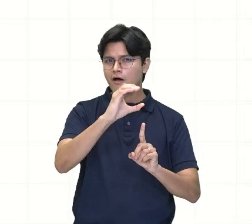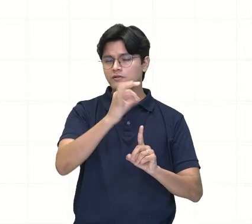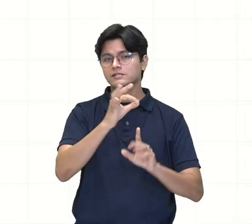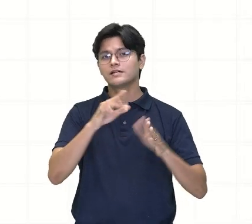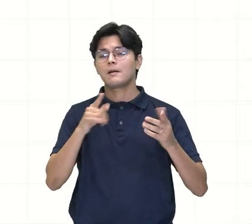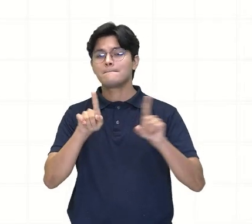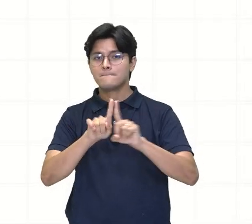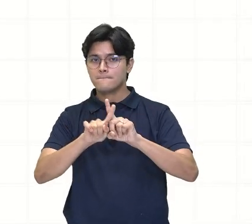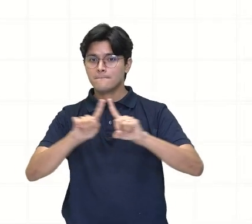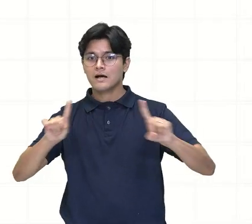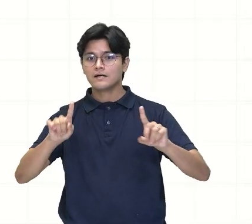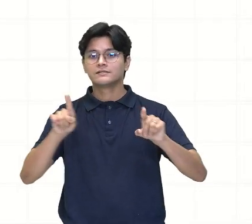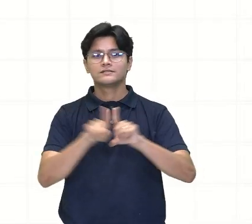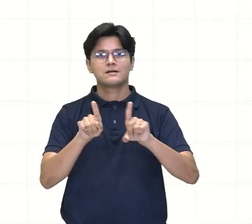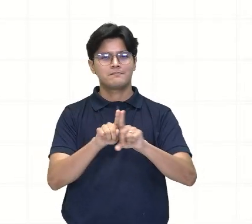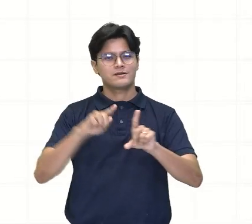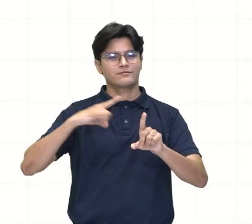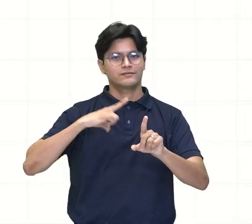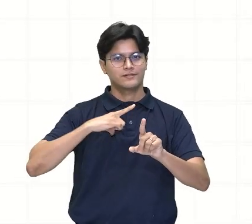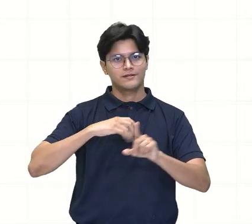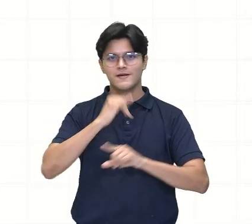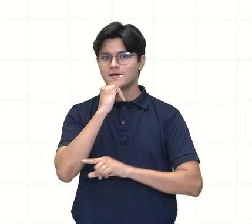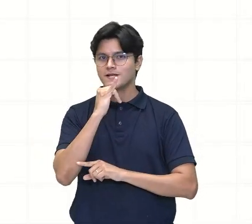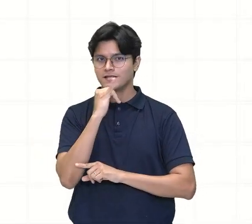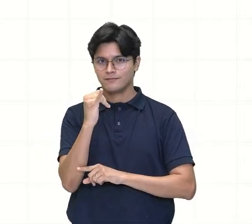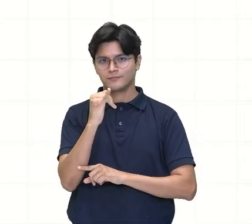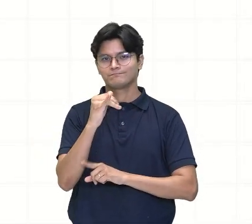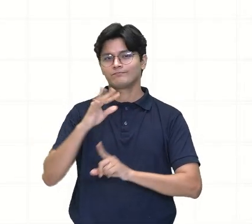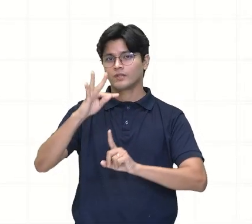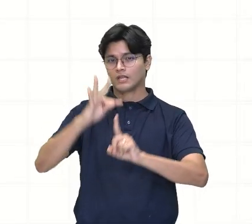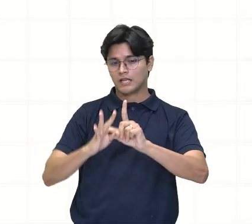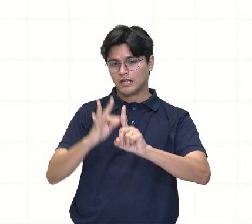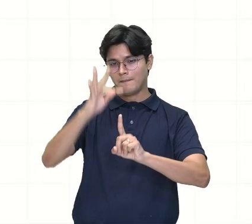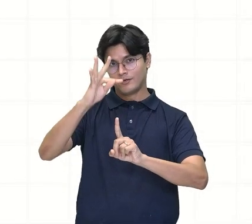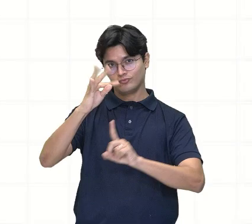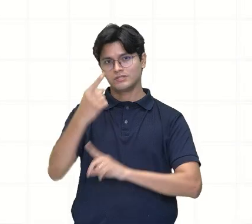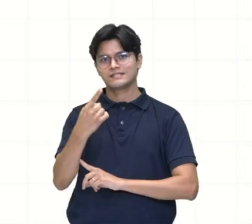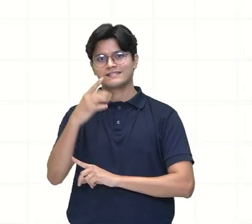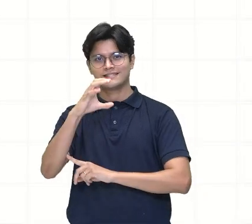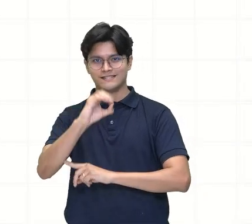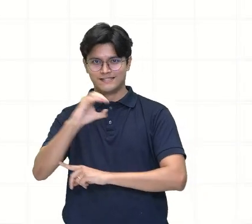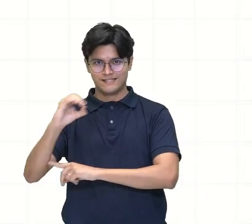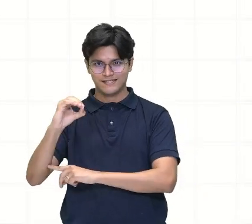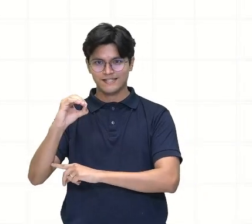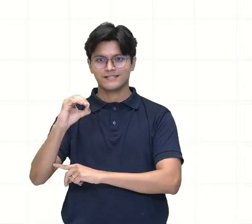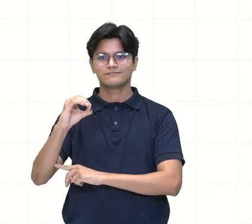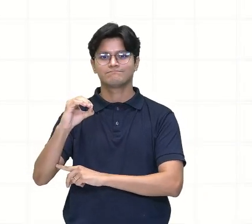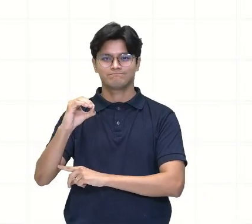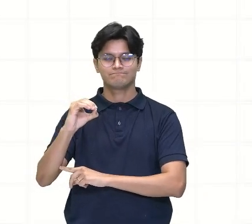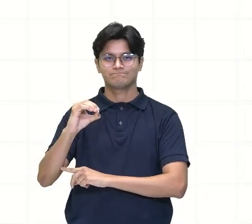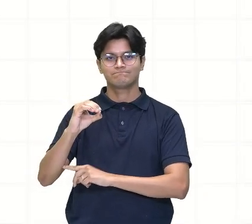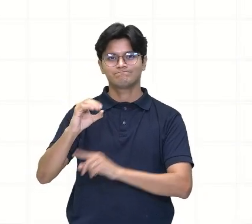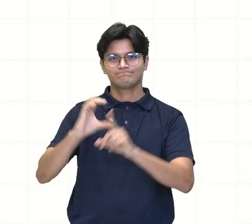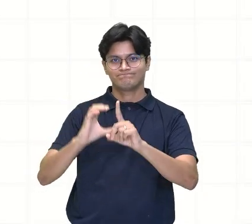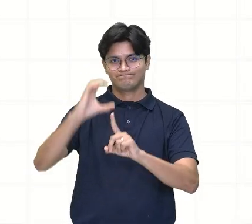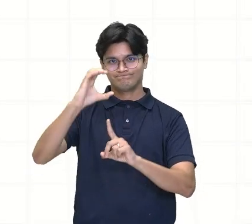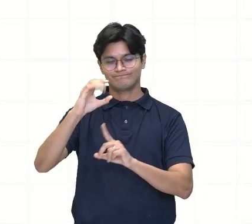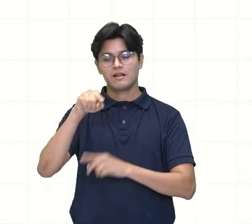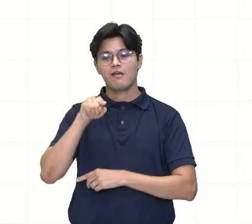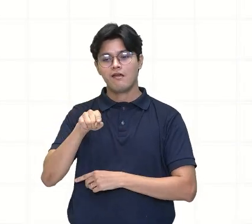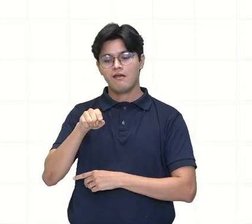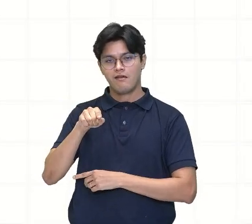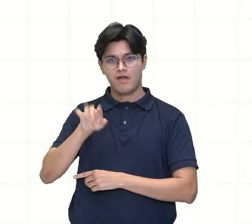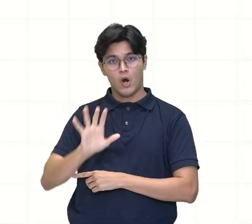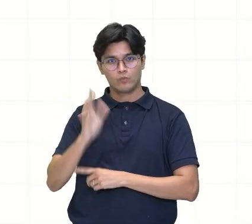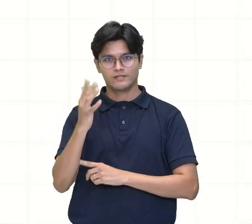mas tem a temperatura de 100 graus, por exemplo, de 100 graus Celsius, a temperatura de ebulição, quando a gente está fervendo